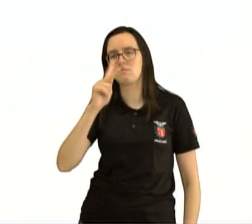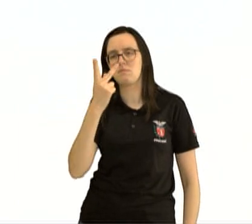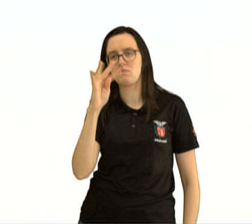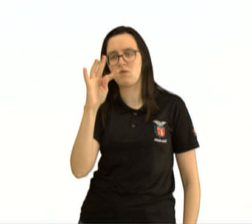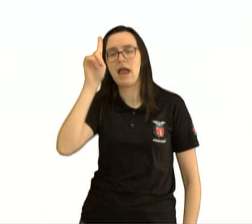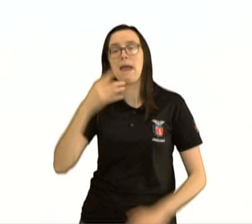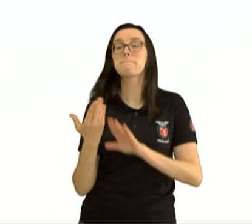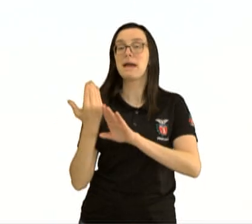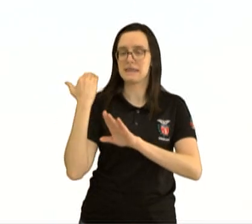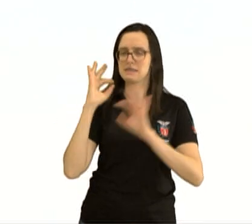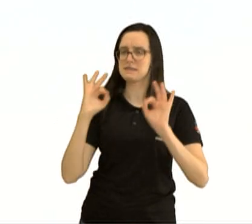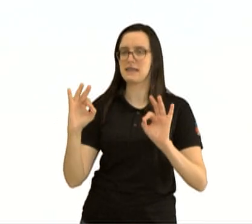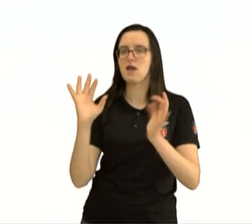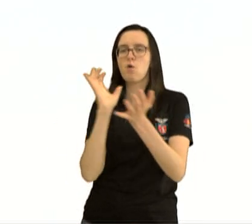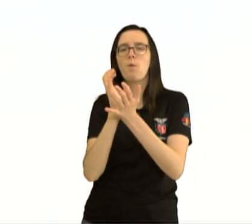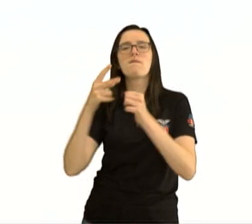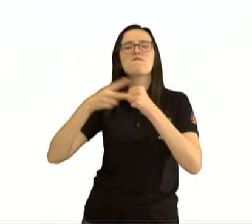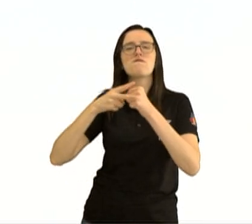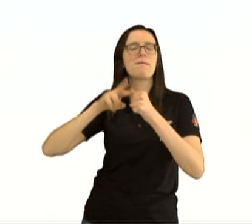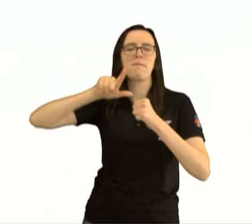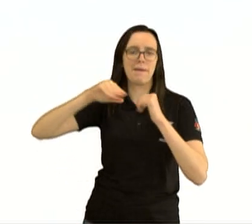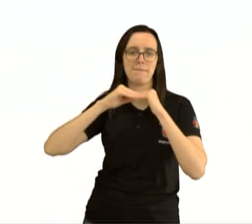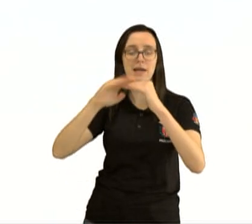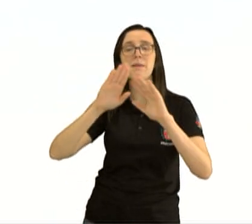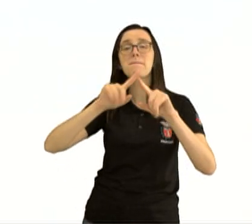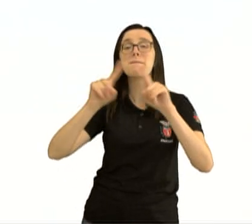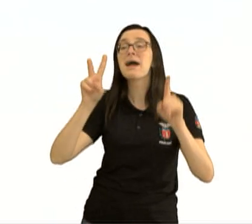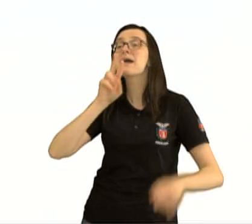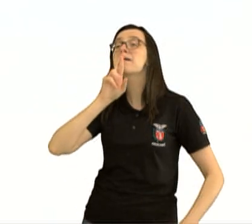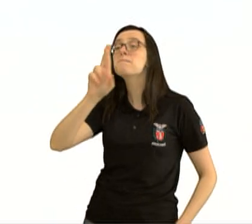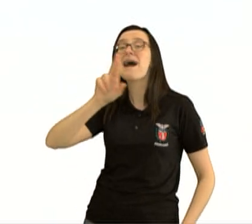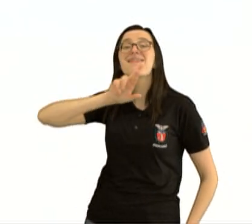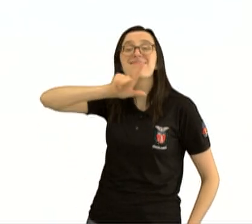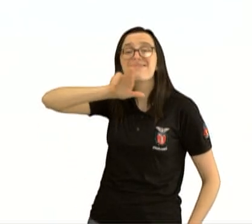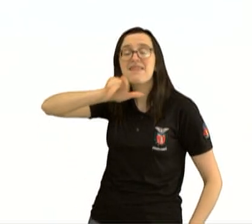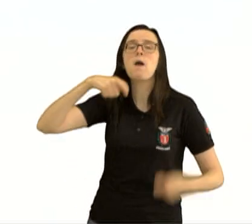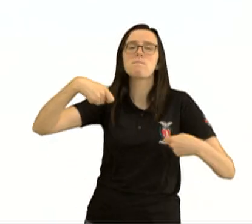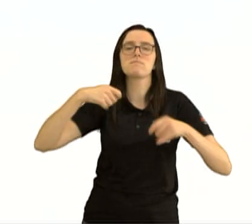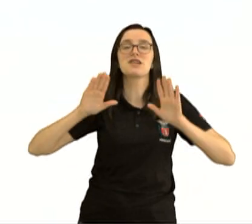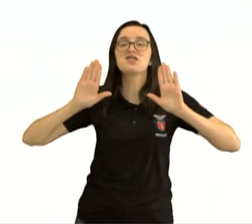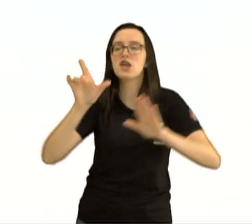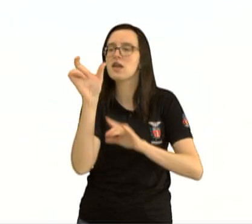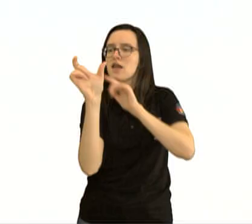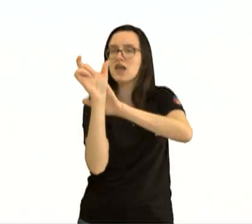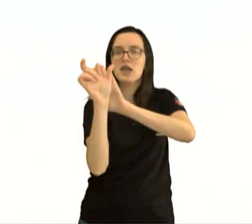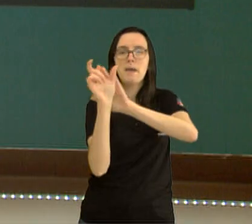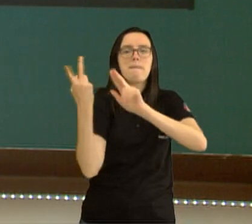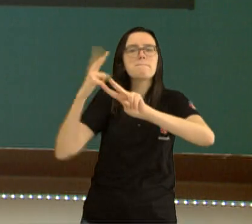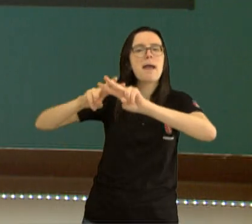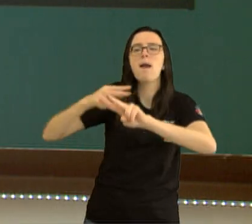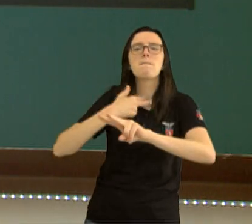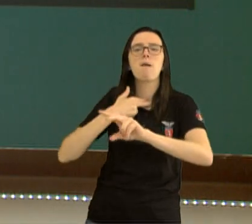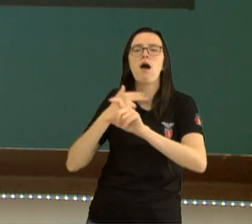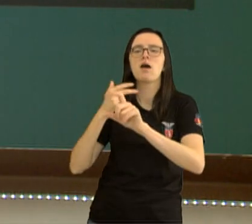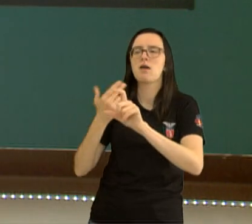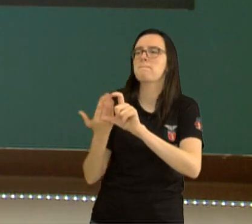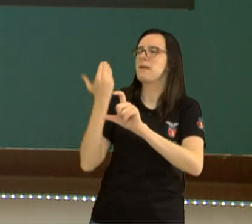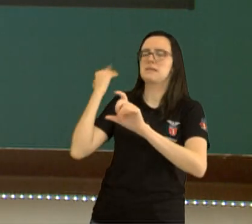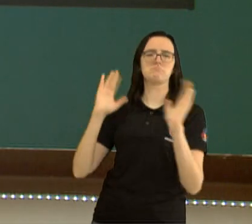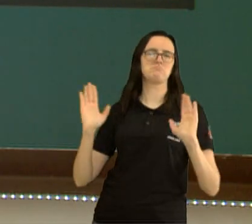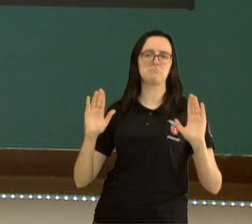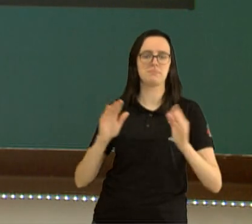Beleza, porque é um verbo irregular. Só que se você vai dar a resposta negativa, você precisa manter o verbo na forma base. Não pode conjugá-lo para o